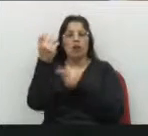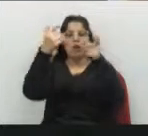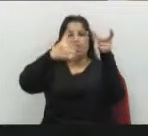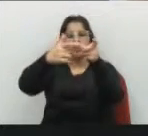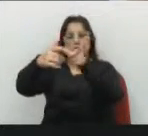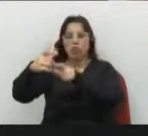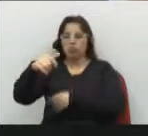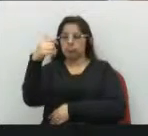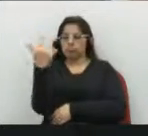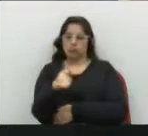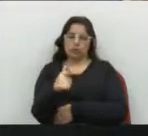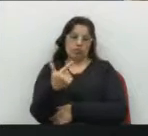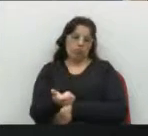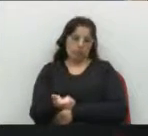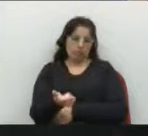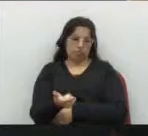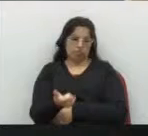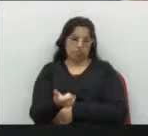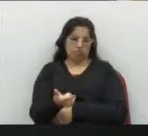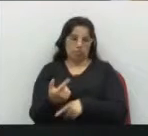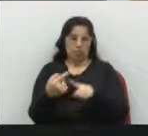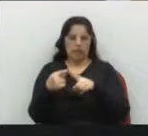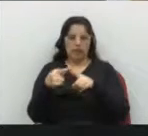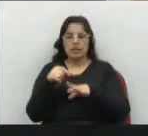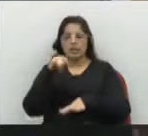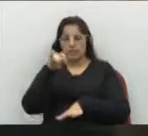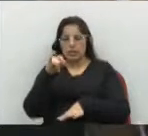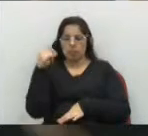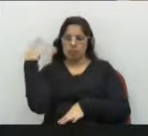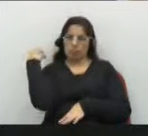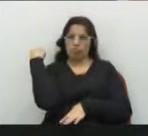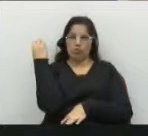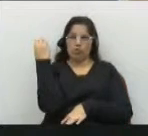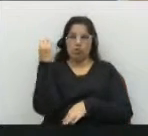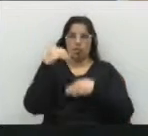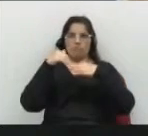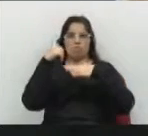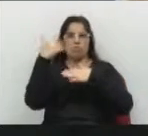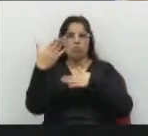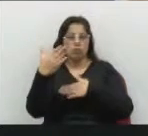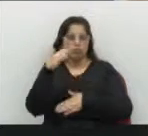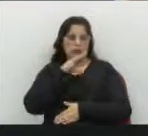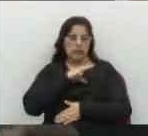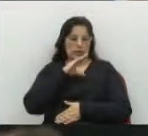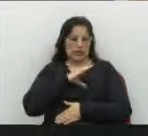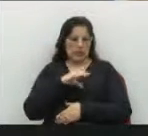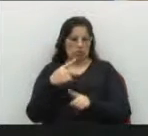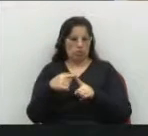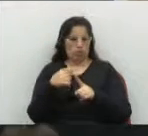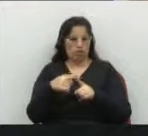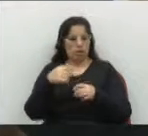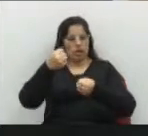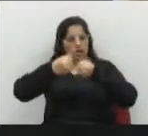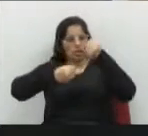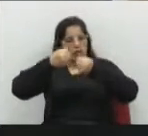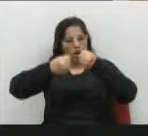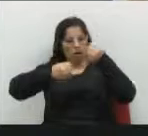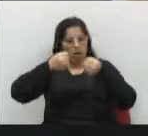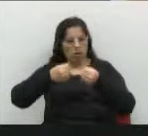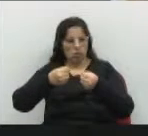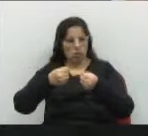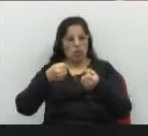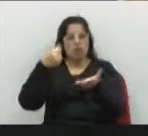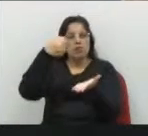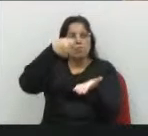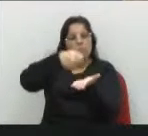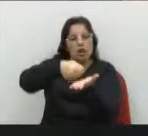carentes. Vão gastar muito dinheiro para fora, investe muito dinheiro nos seus veículos, tem veículos aí de até R$200 mil